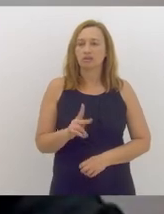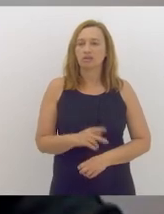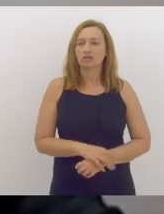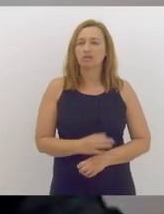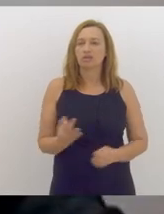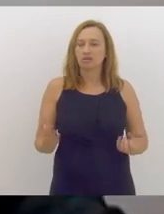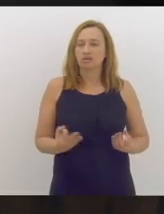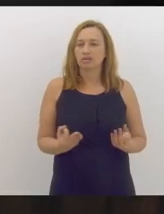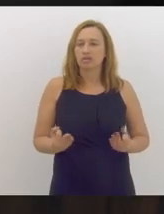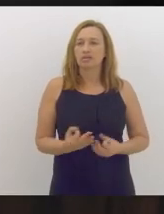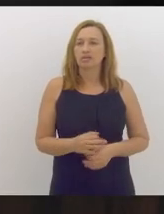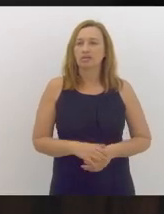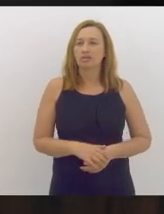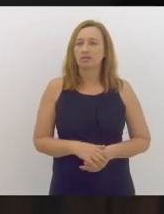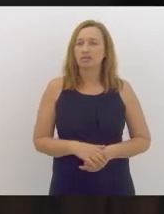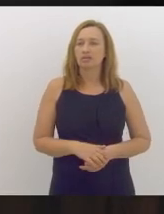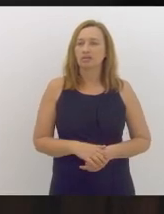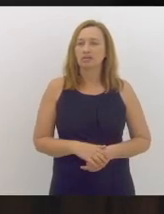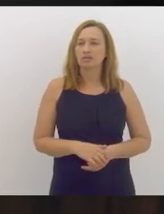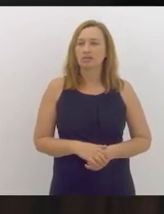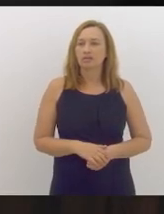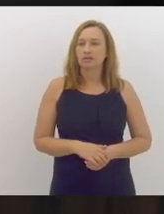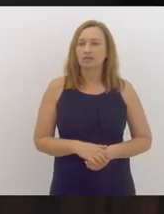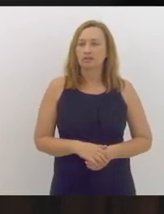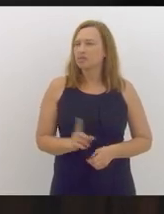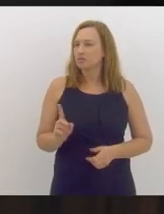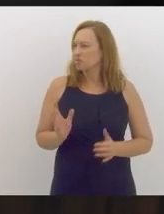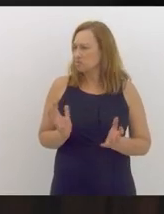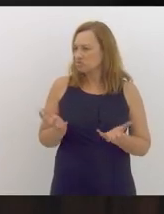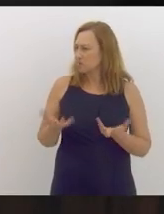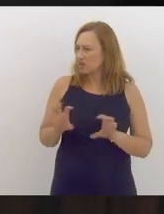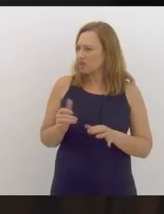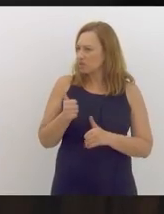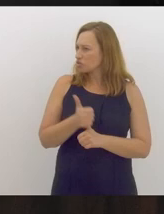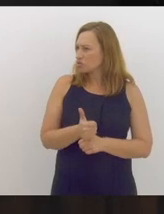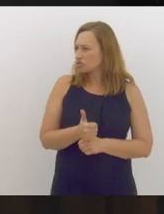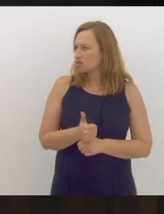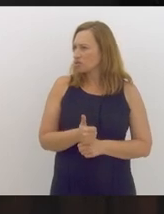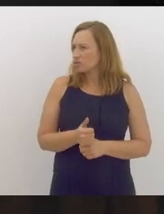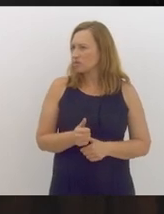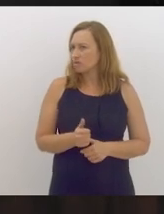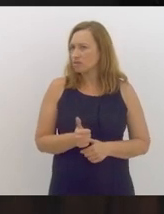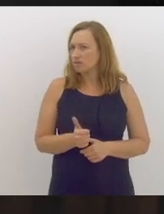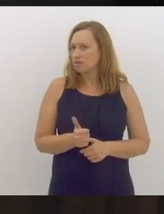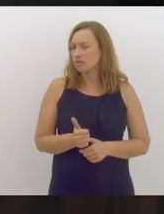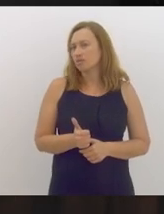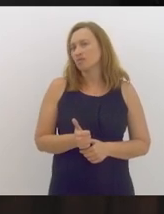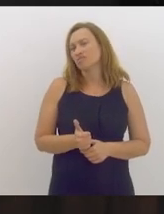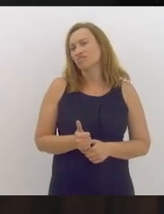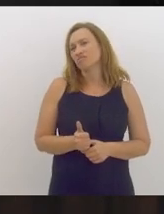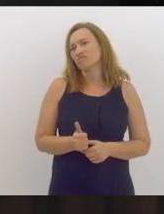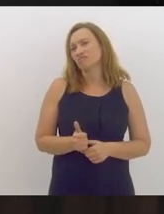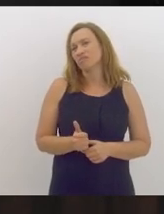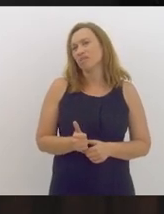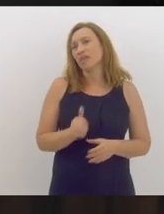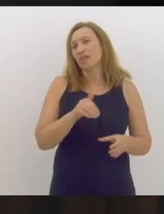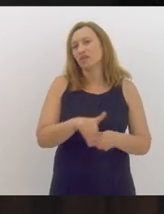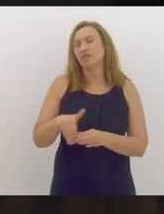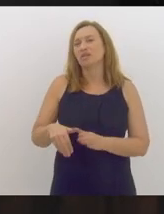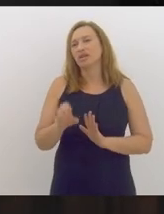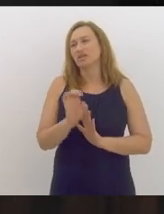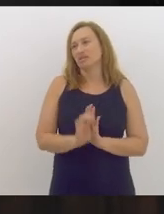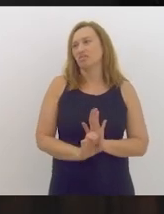perfeito. Você não quer dar. Você não quer fazer substitutivo, Rodrigo? Porque senão eu vou ter que dar parecer, vou ter que votar as